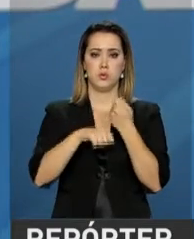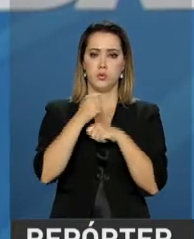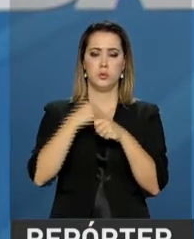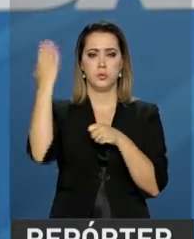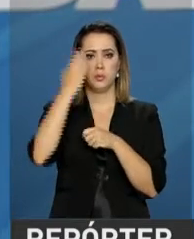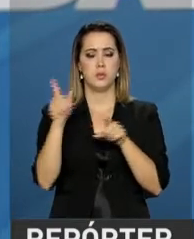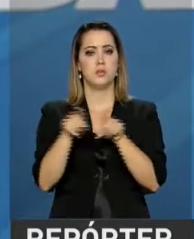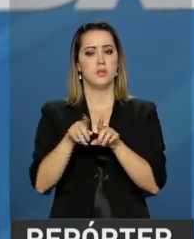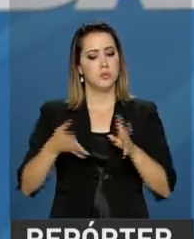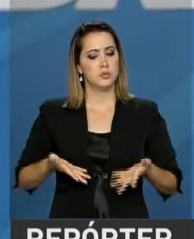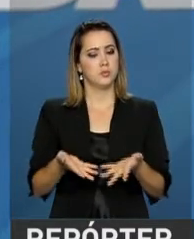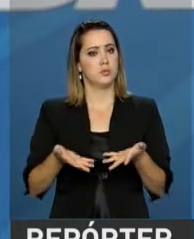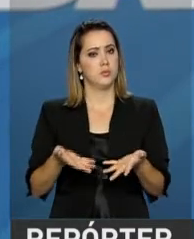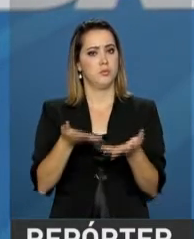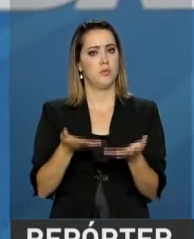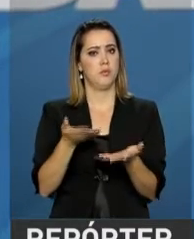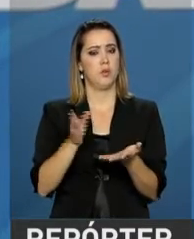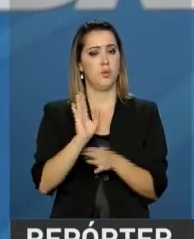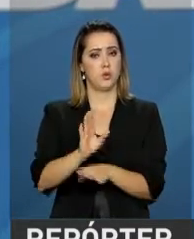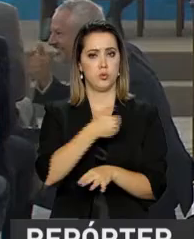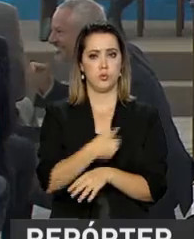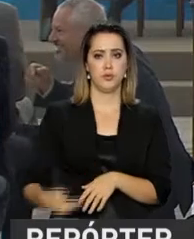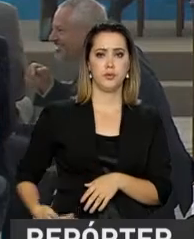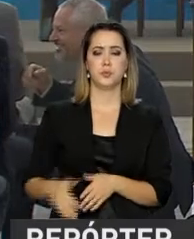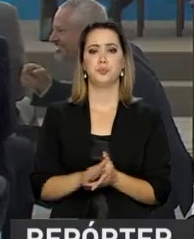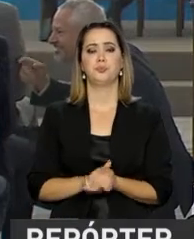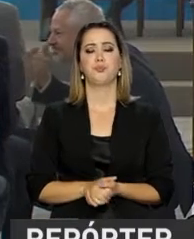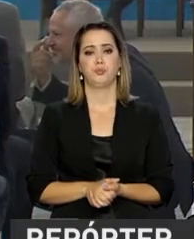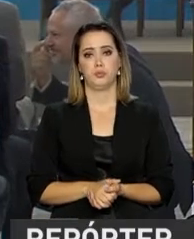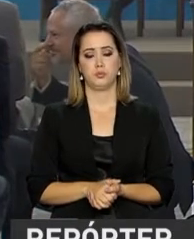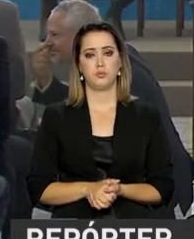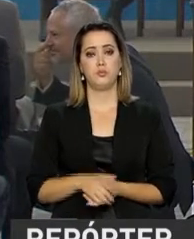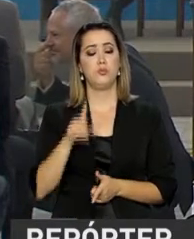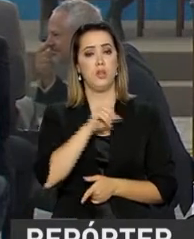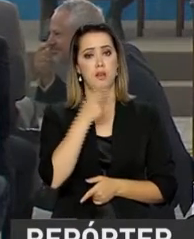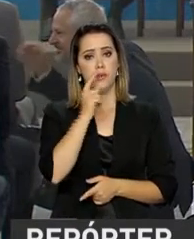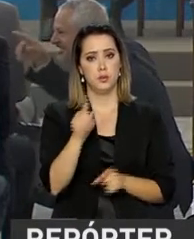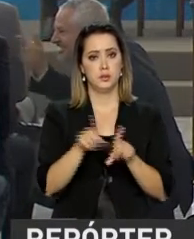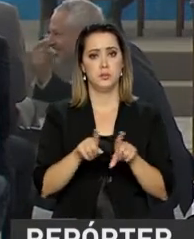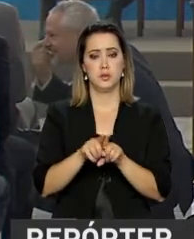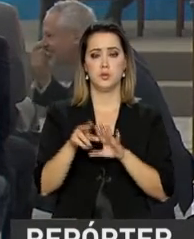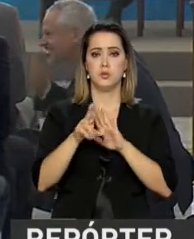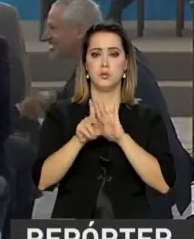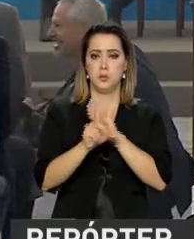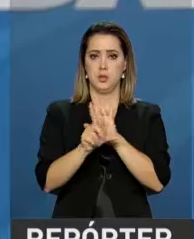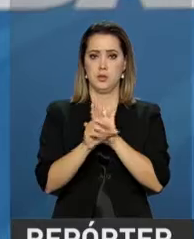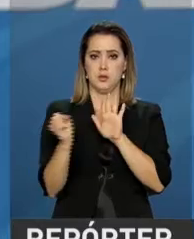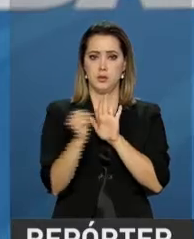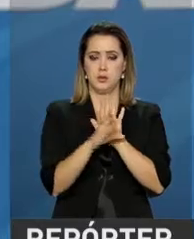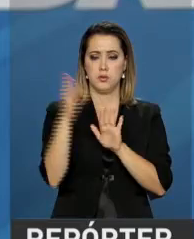que também são impulsionados por incentivos fiscais o ministro também falou sobre as reformas que estão em curso no brasil